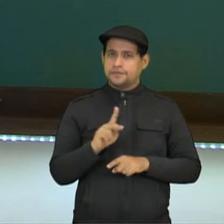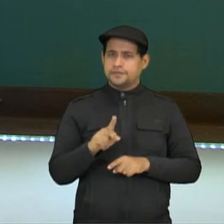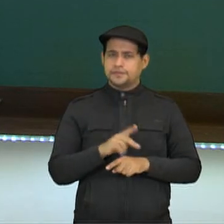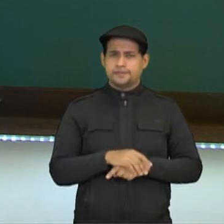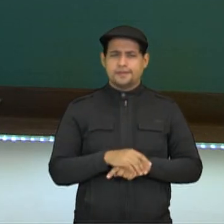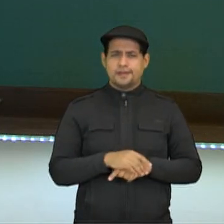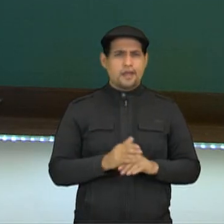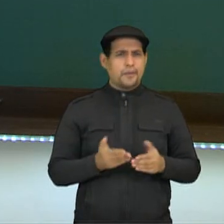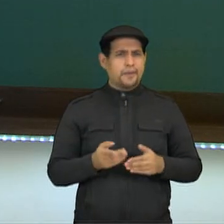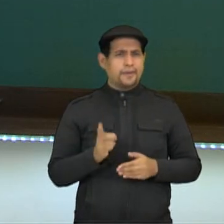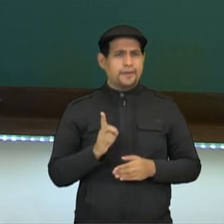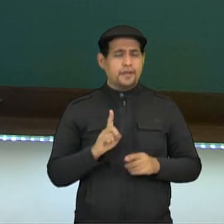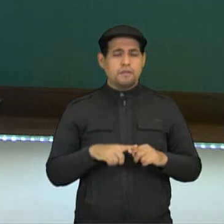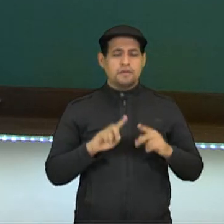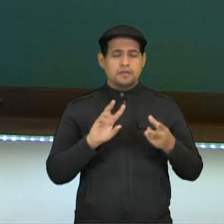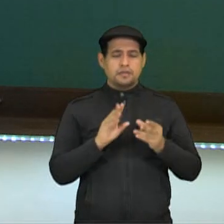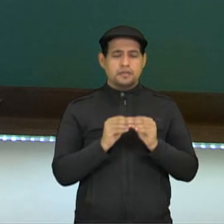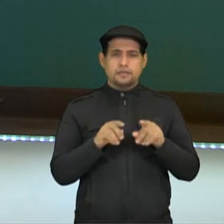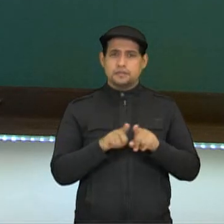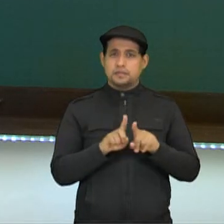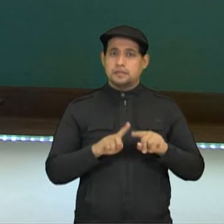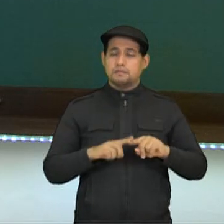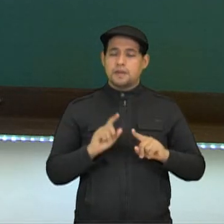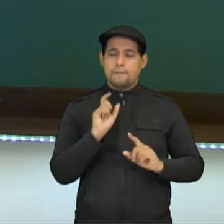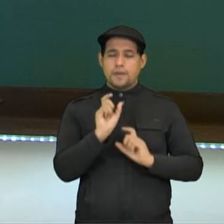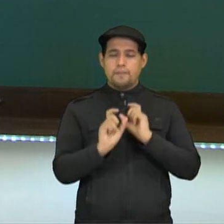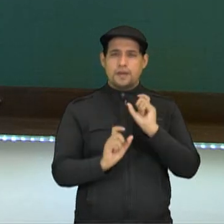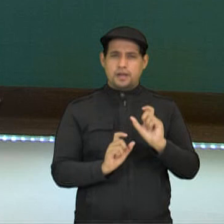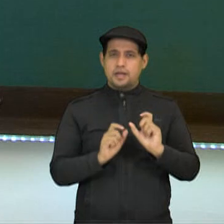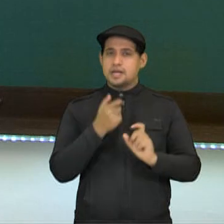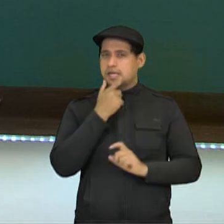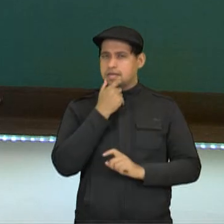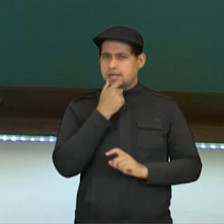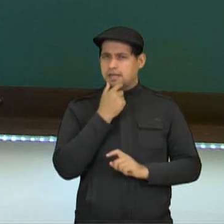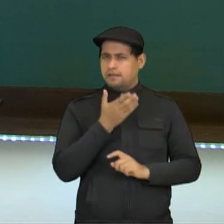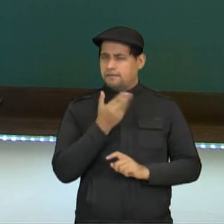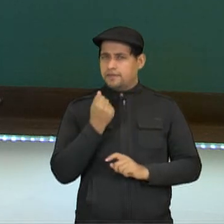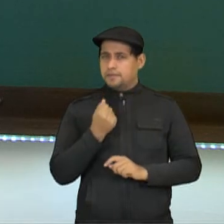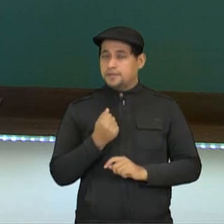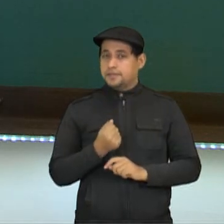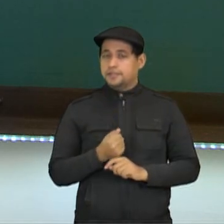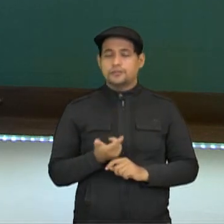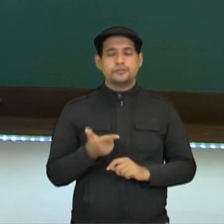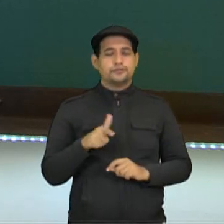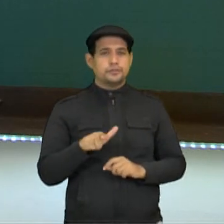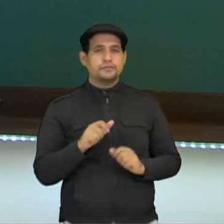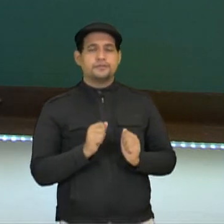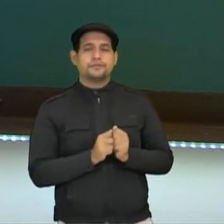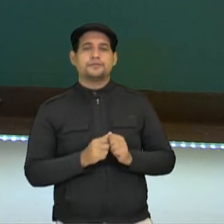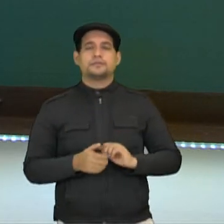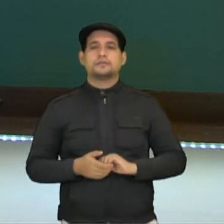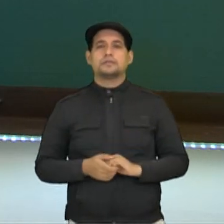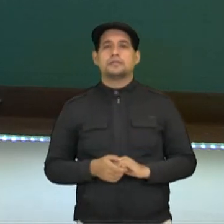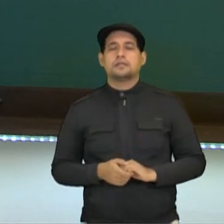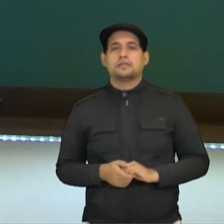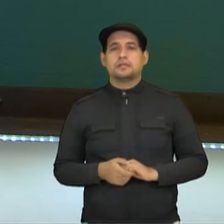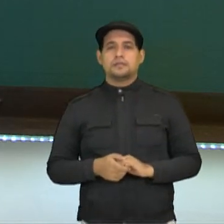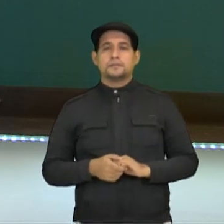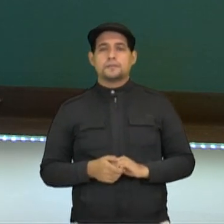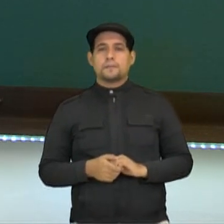não agora as abreviações, mas as palavrinhas em inglês. Então, vamos lá, repita aí comigo.